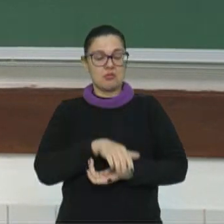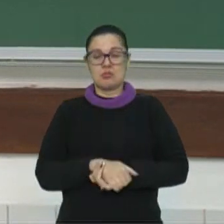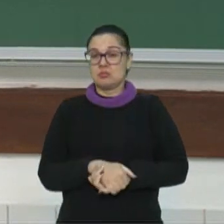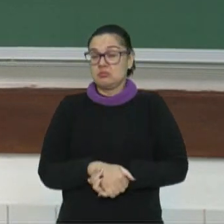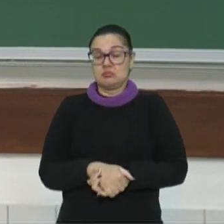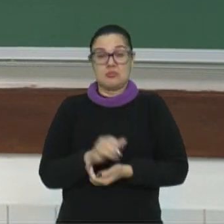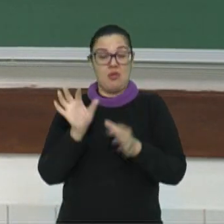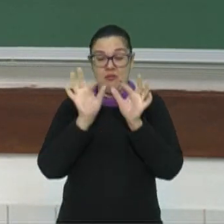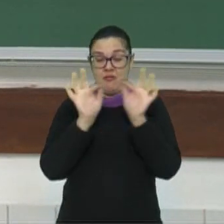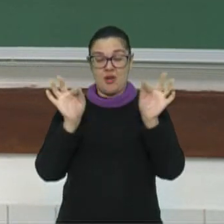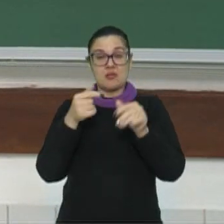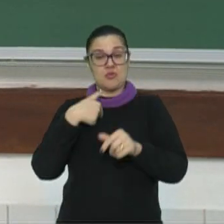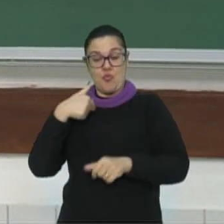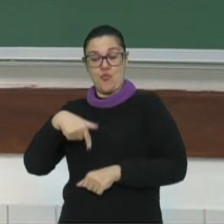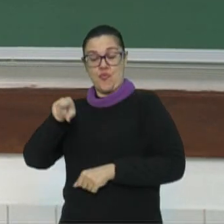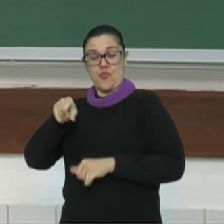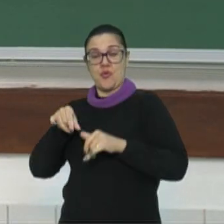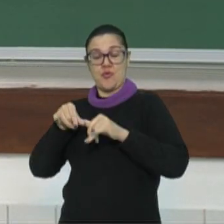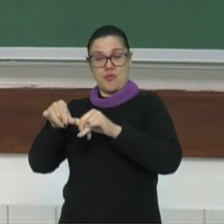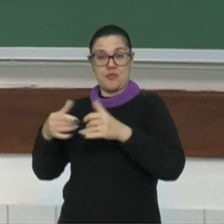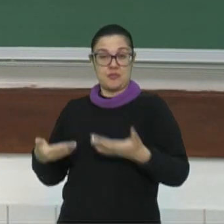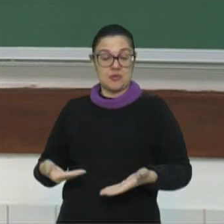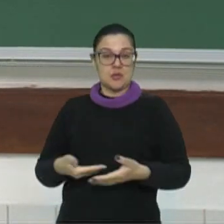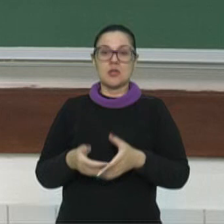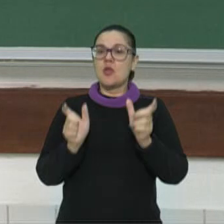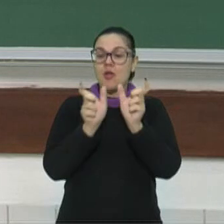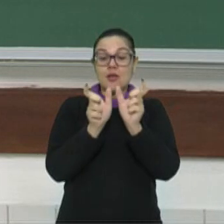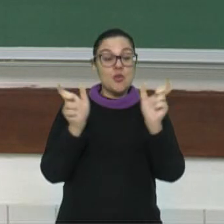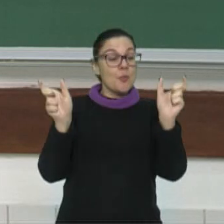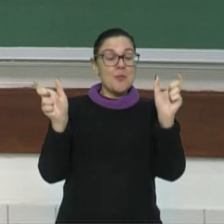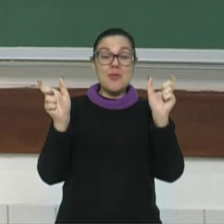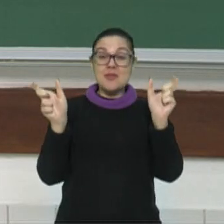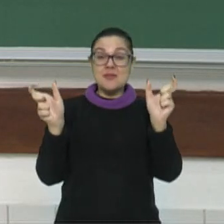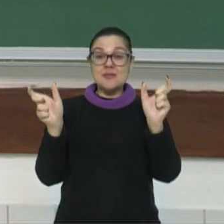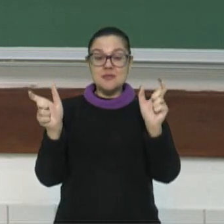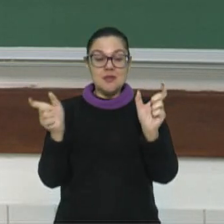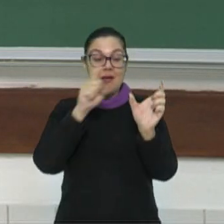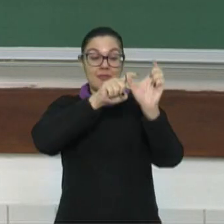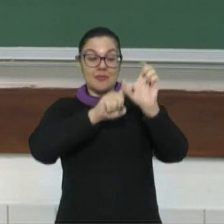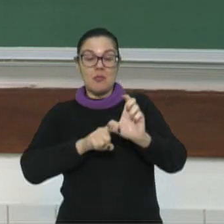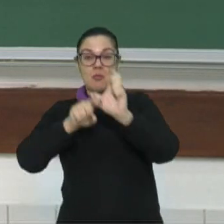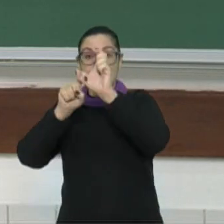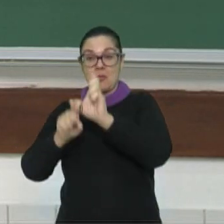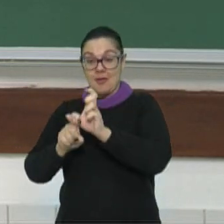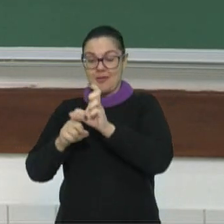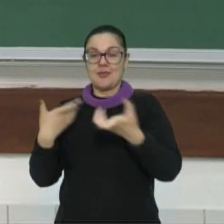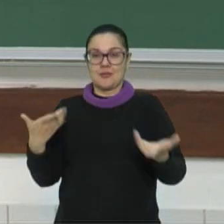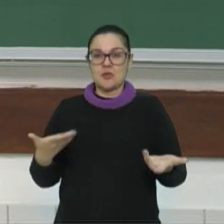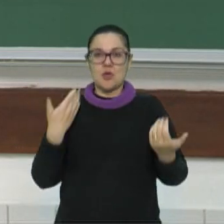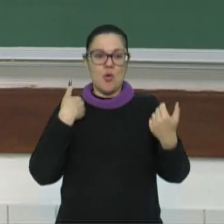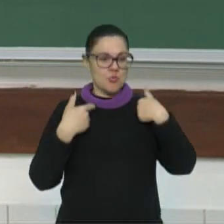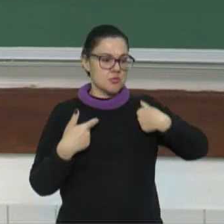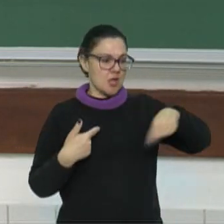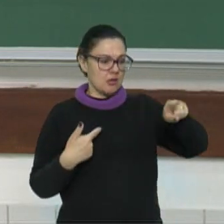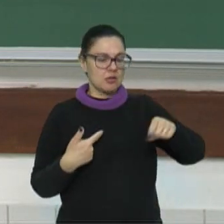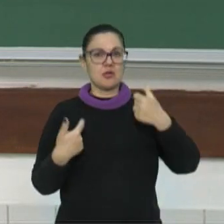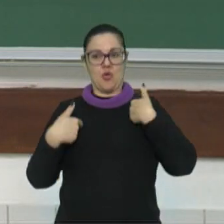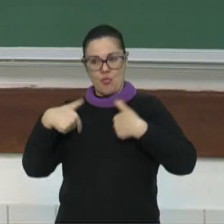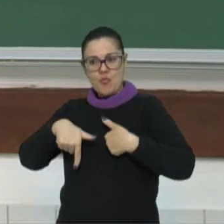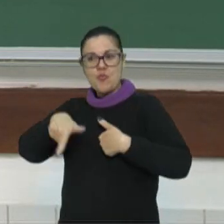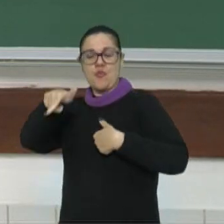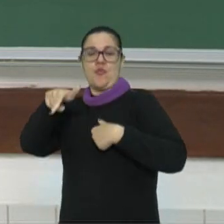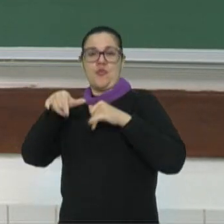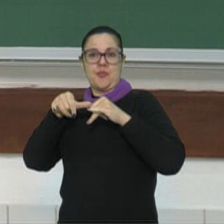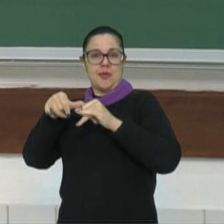uma oração, fui à feira, outra oração. Elas não dependem para viver, né? Elas são independentes, elas